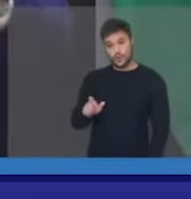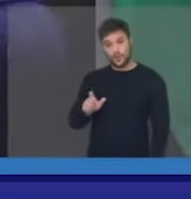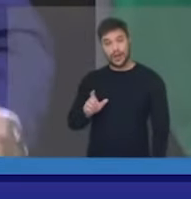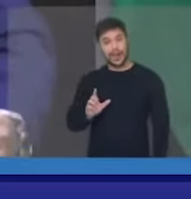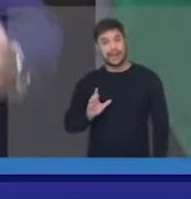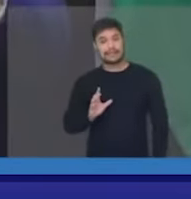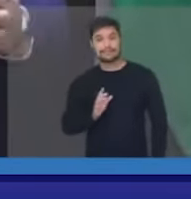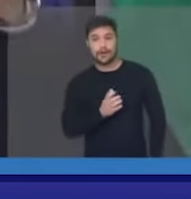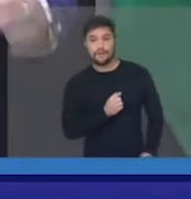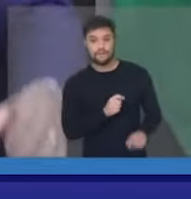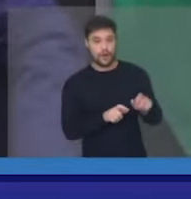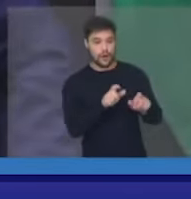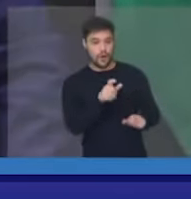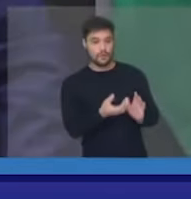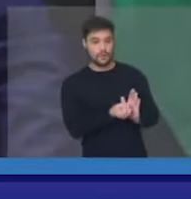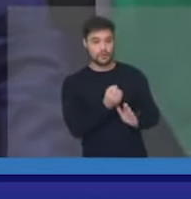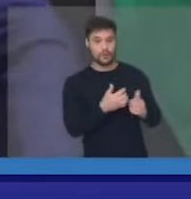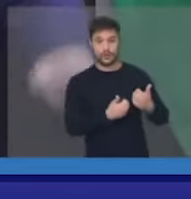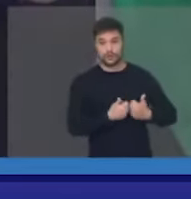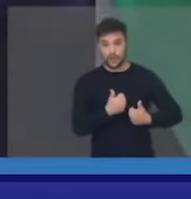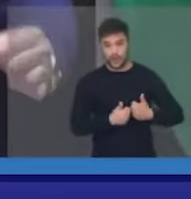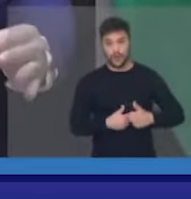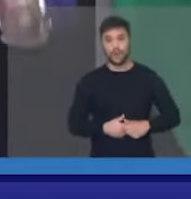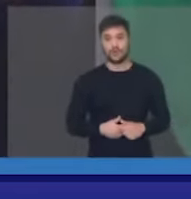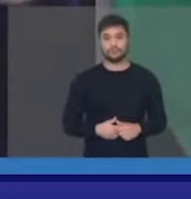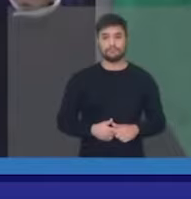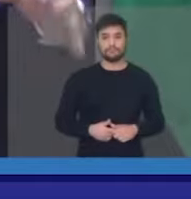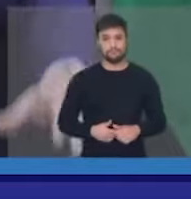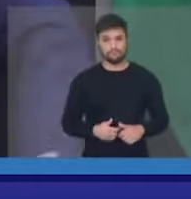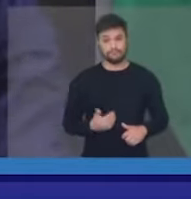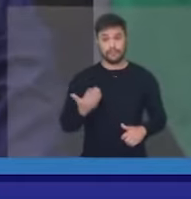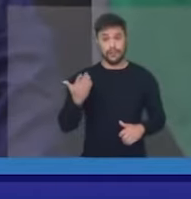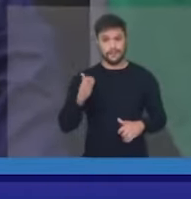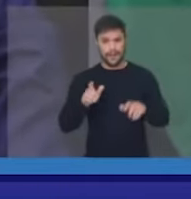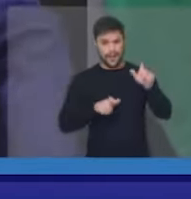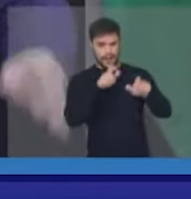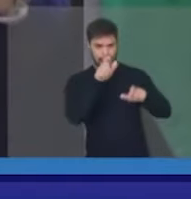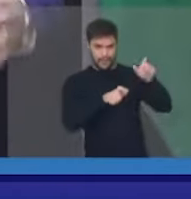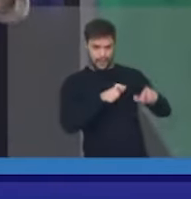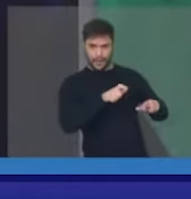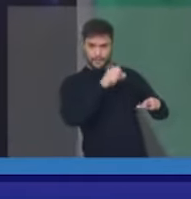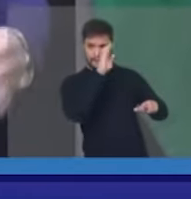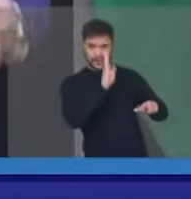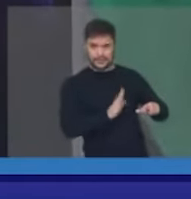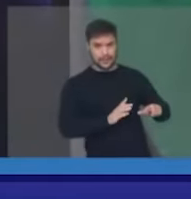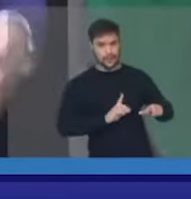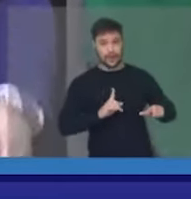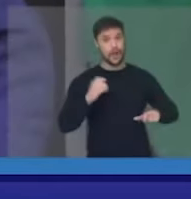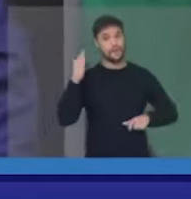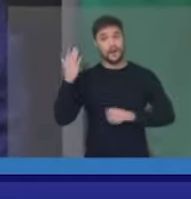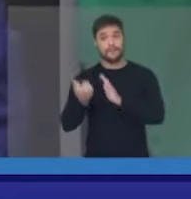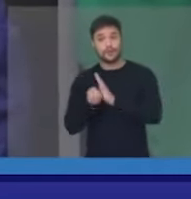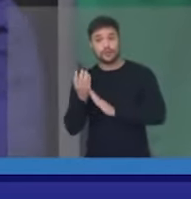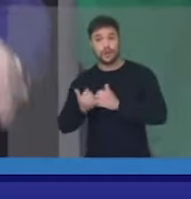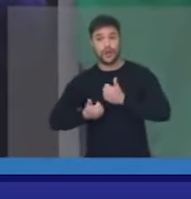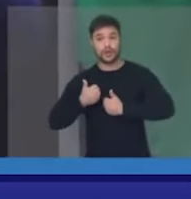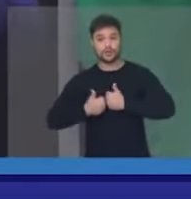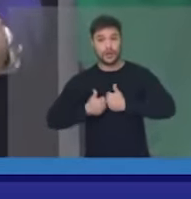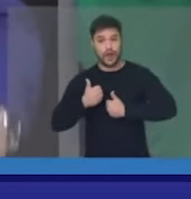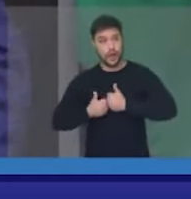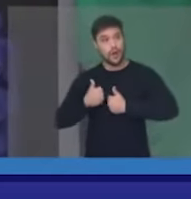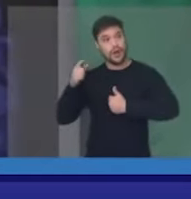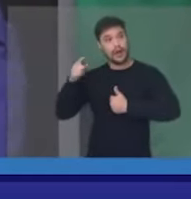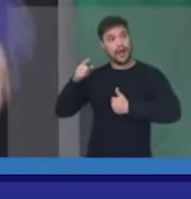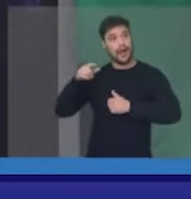os produtores de arroz mas não brasileiros salvou os produtores de arroz do